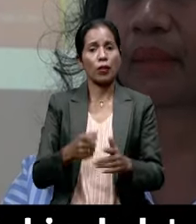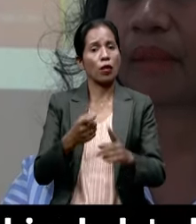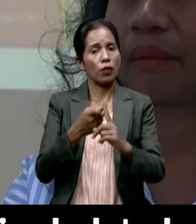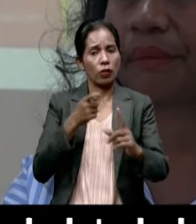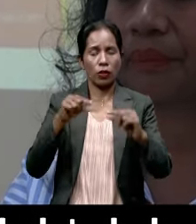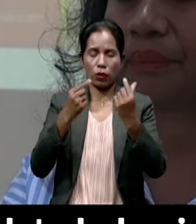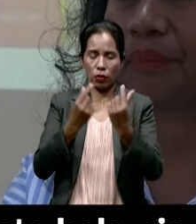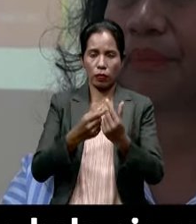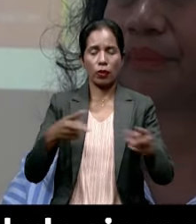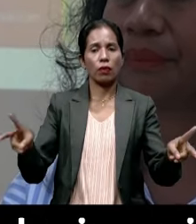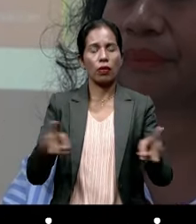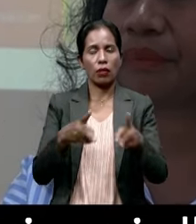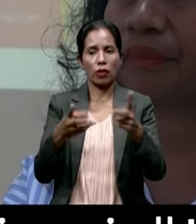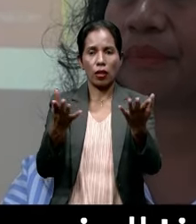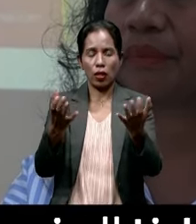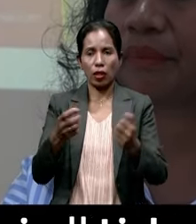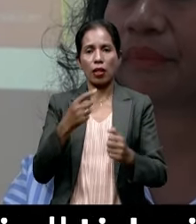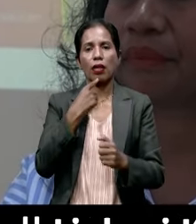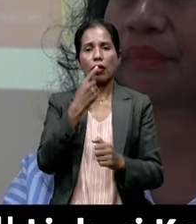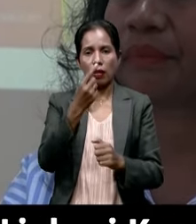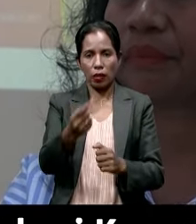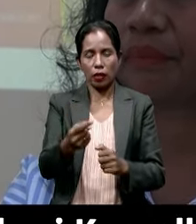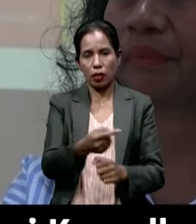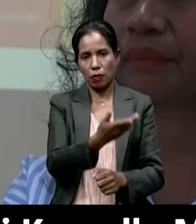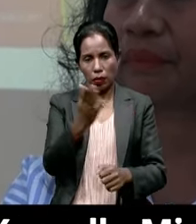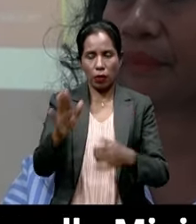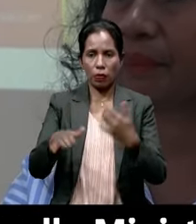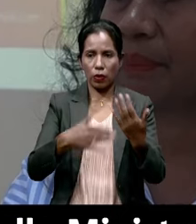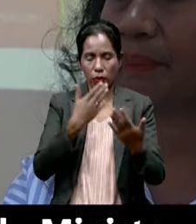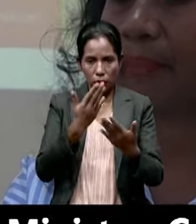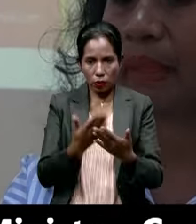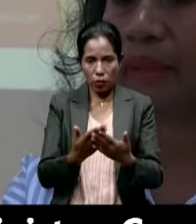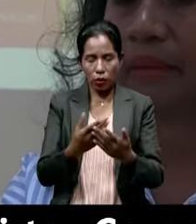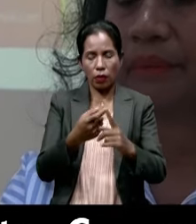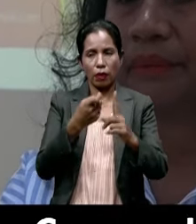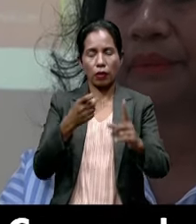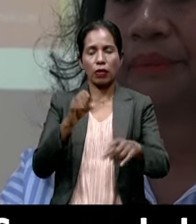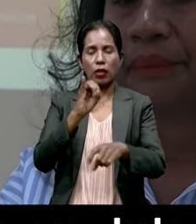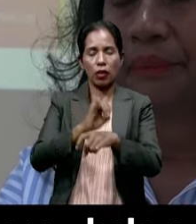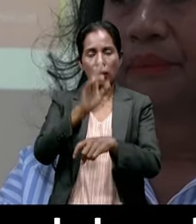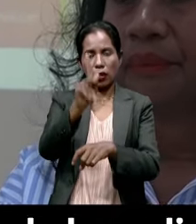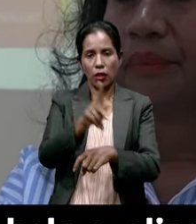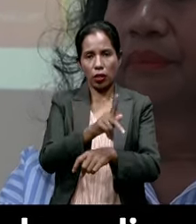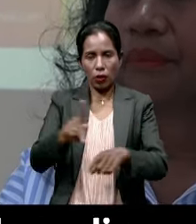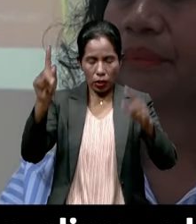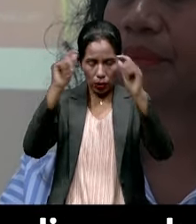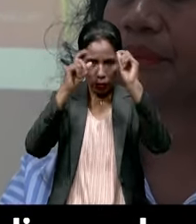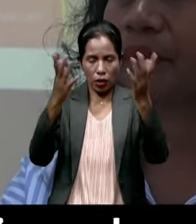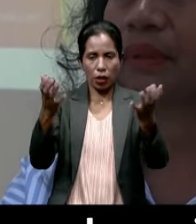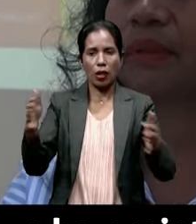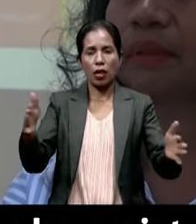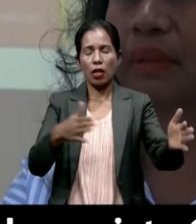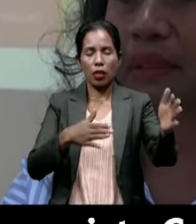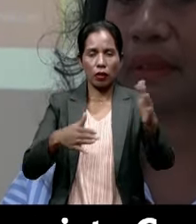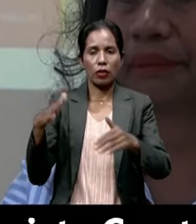equipa voluntariado, a cara anúncio, ba itabot siracata, ou parte da Igreja Católica Timor-Leste, a cara calibro